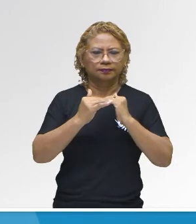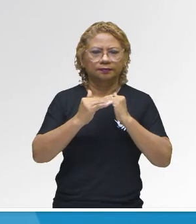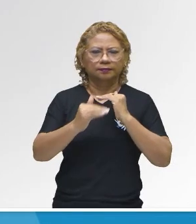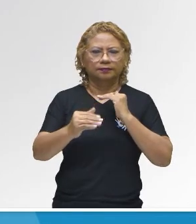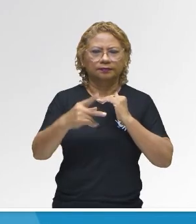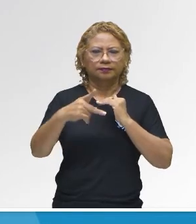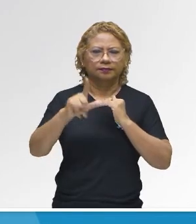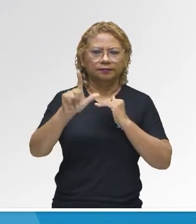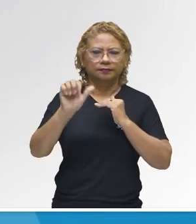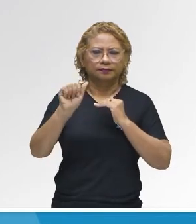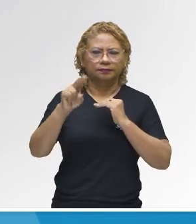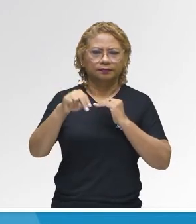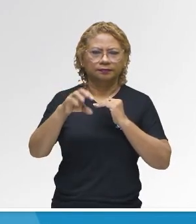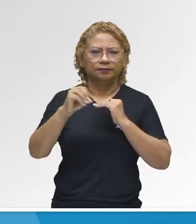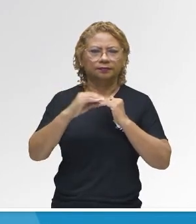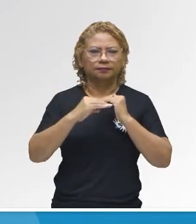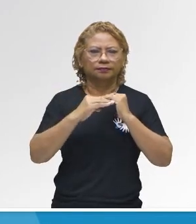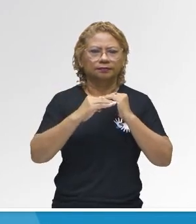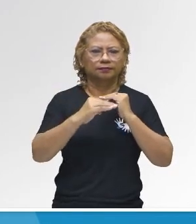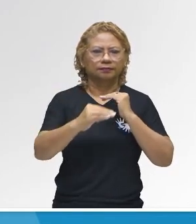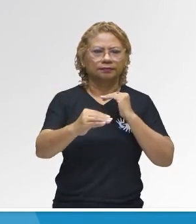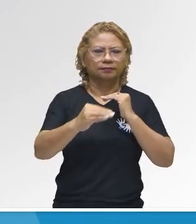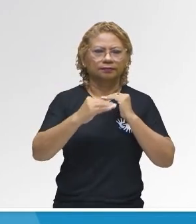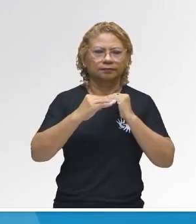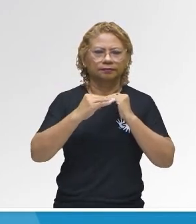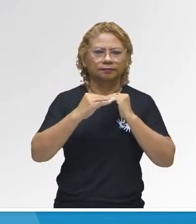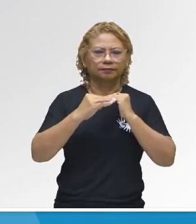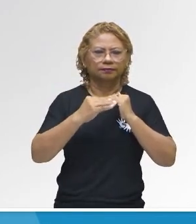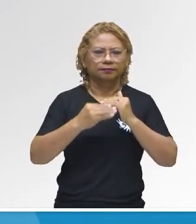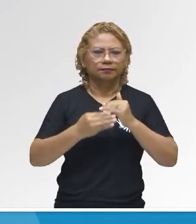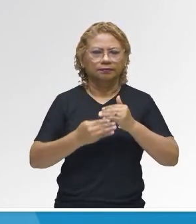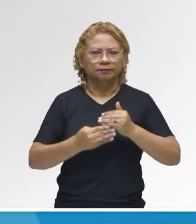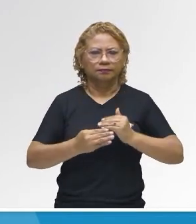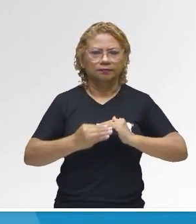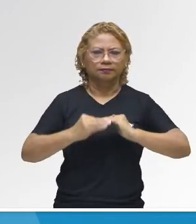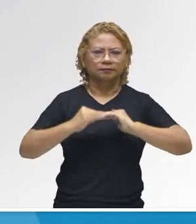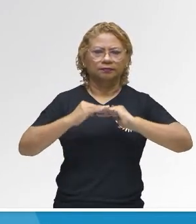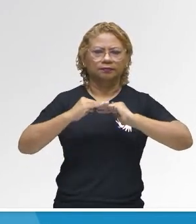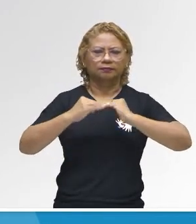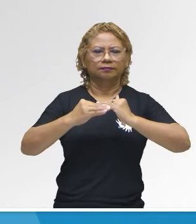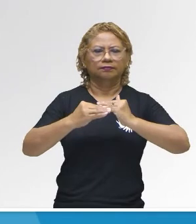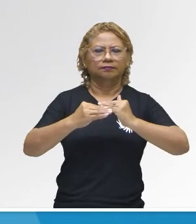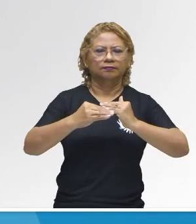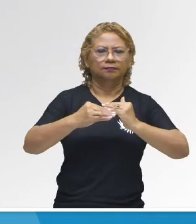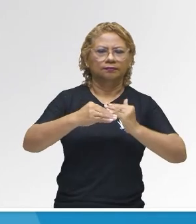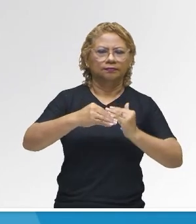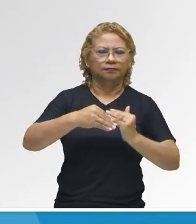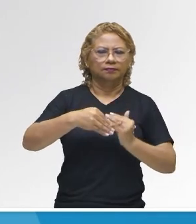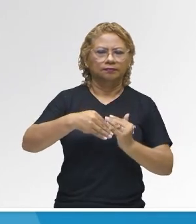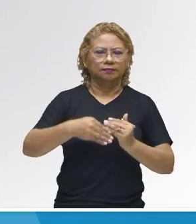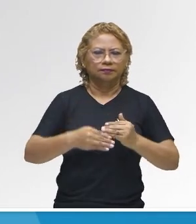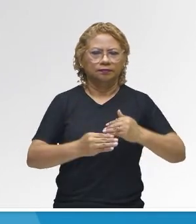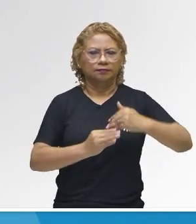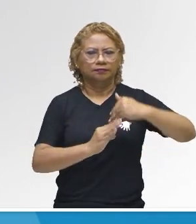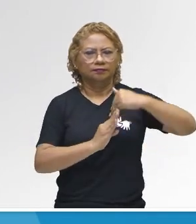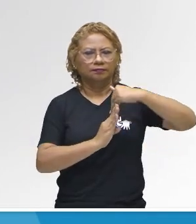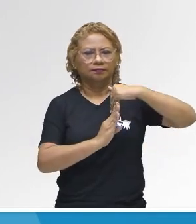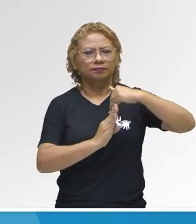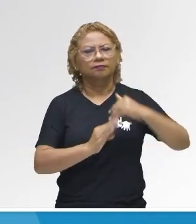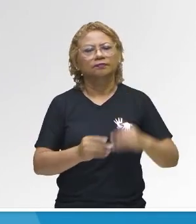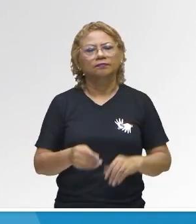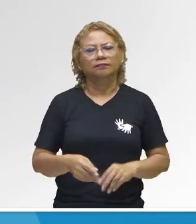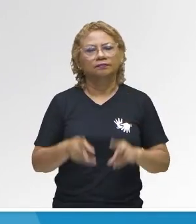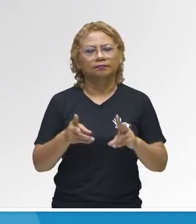proposição aí. Nós temos uma proposição, não chega a ser nenhuma pergunta. Ele diz o seguinte: a projeção